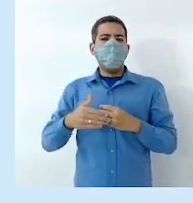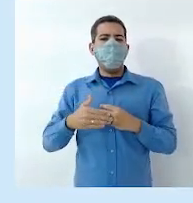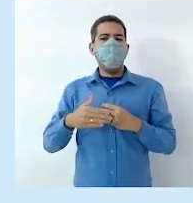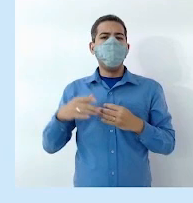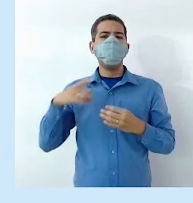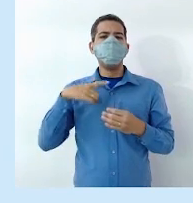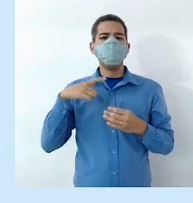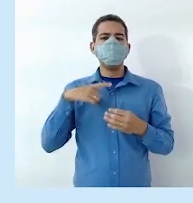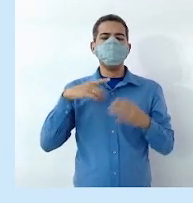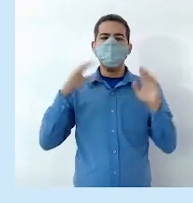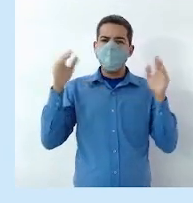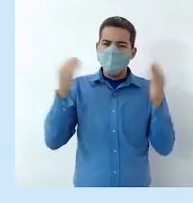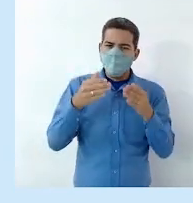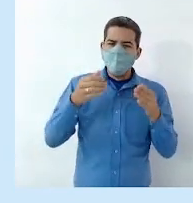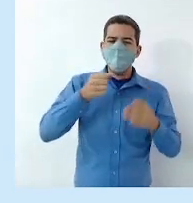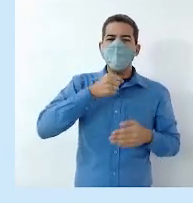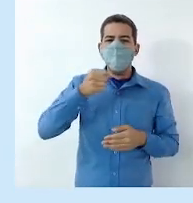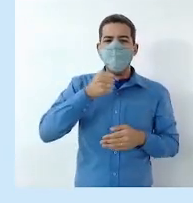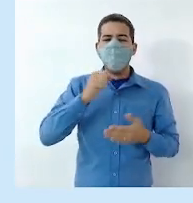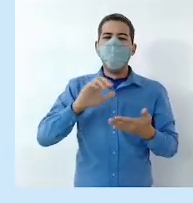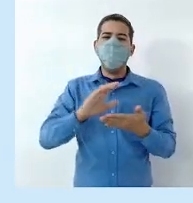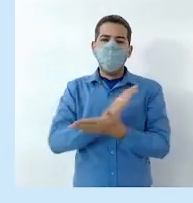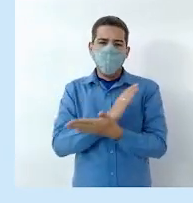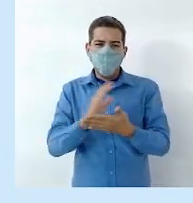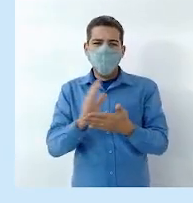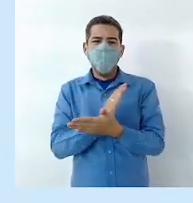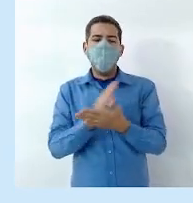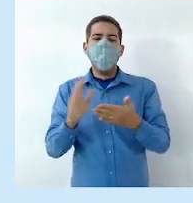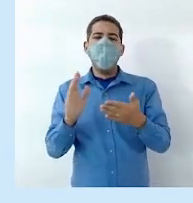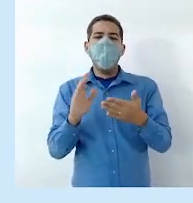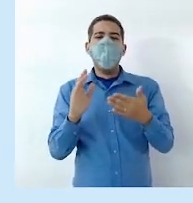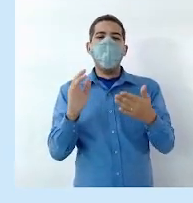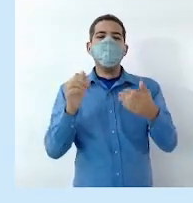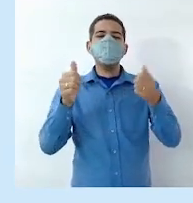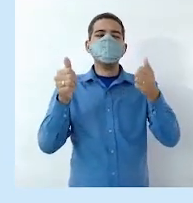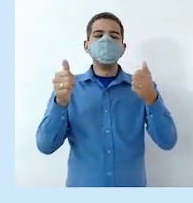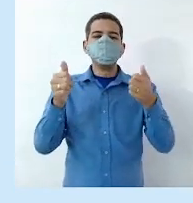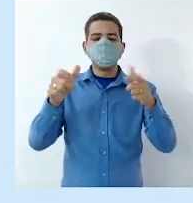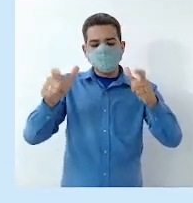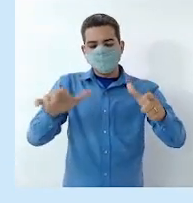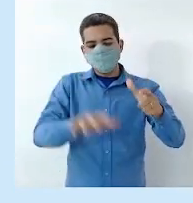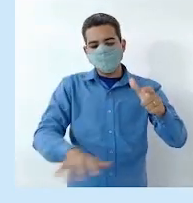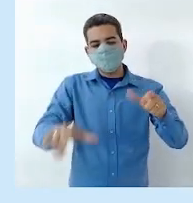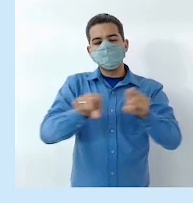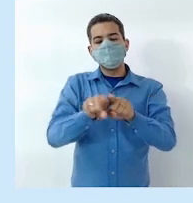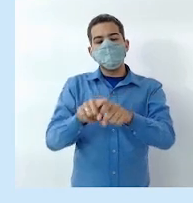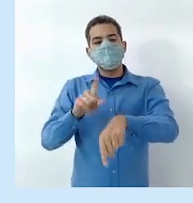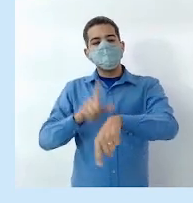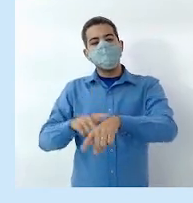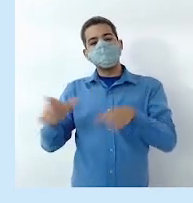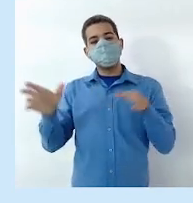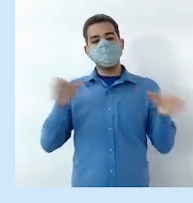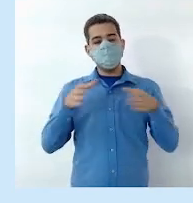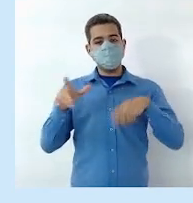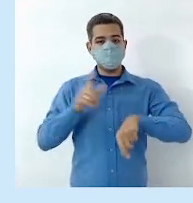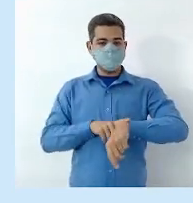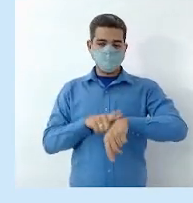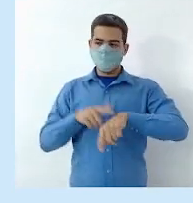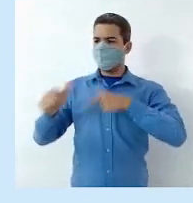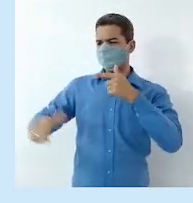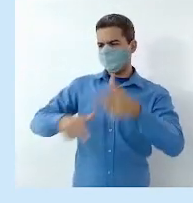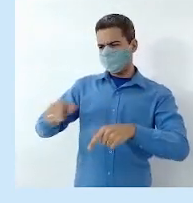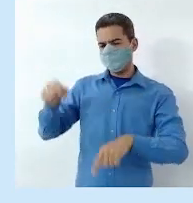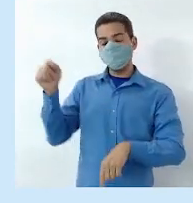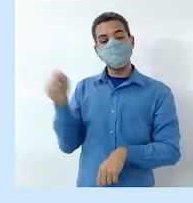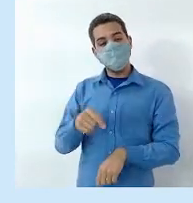foco narrativo, alguns personagens, o espaço e já dá ideia de tempo, né? O tempo trabalhado